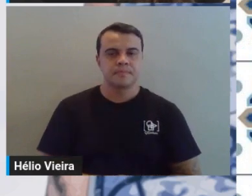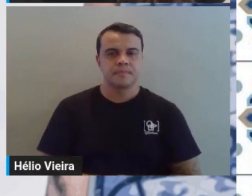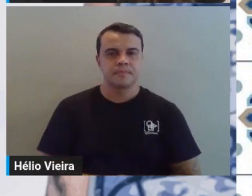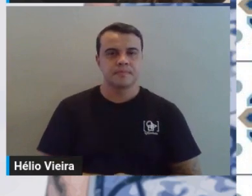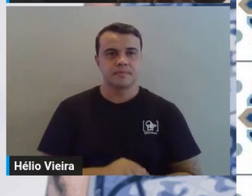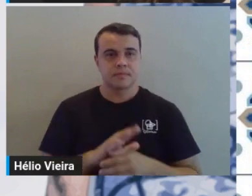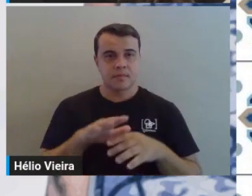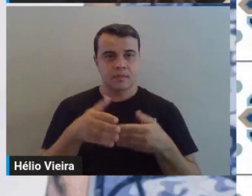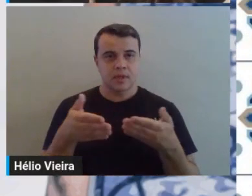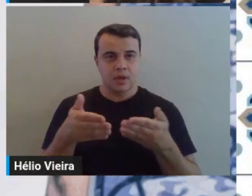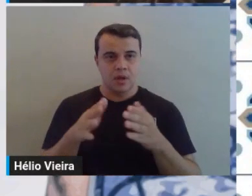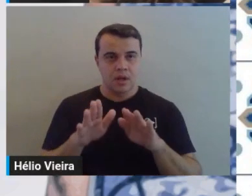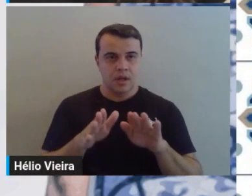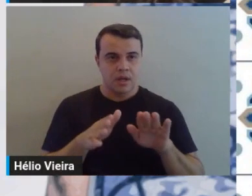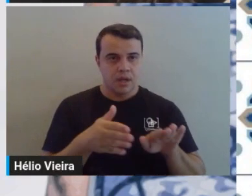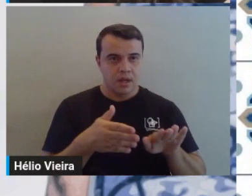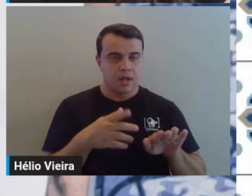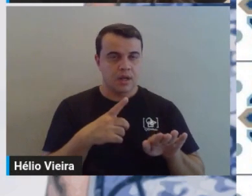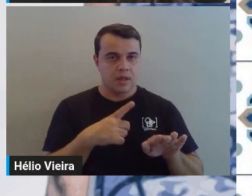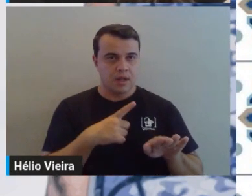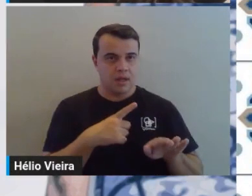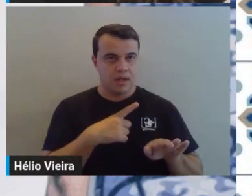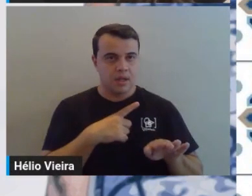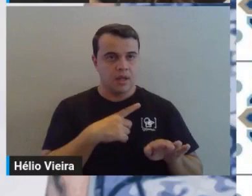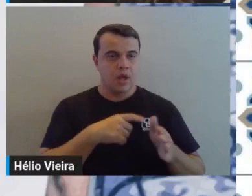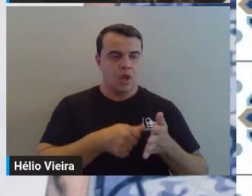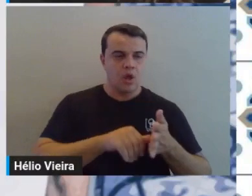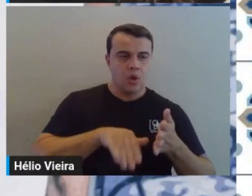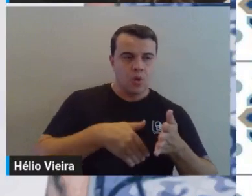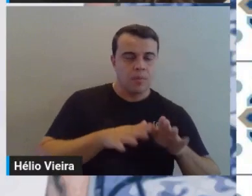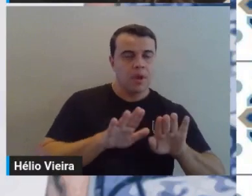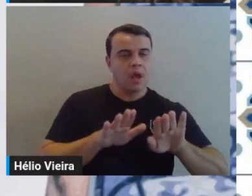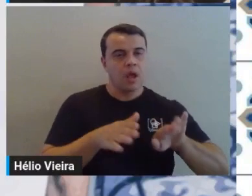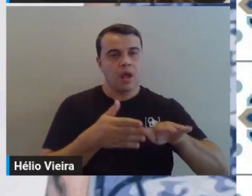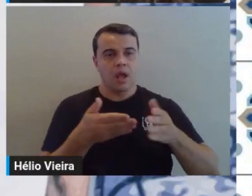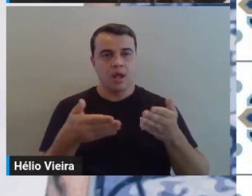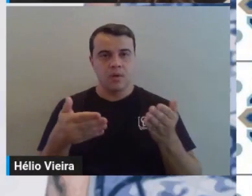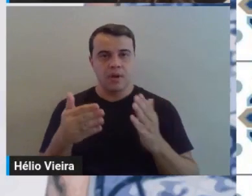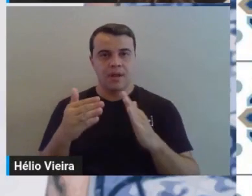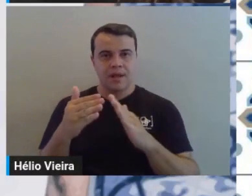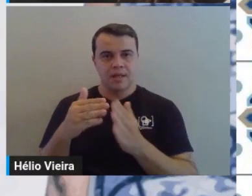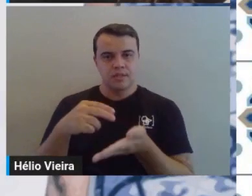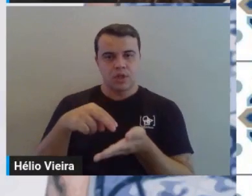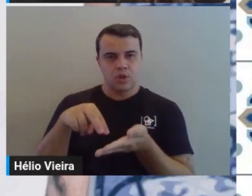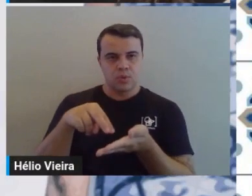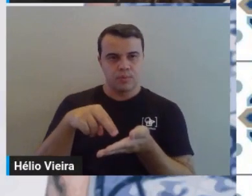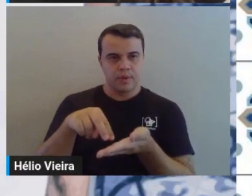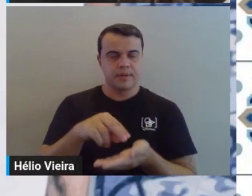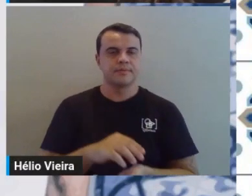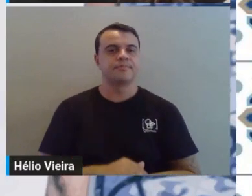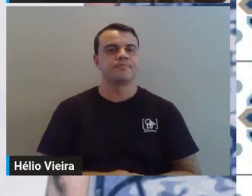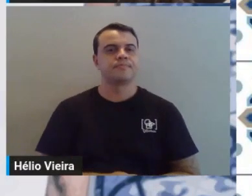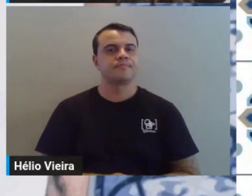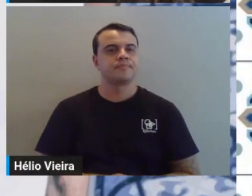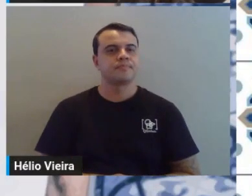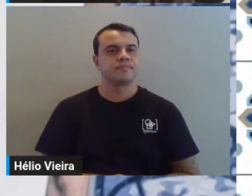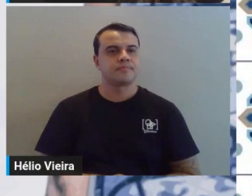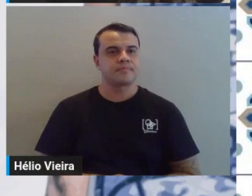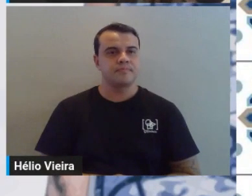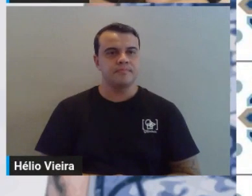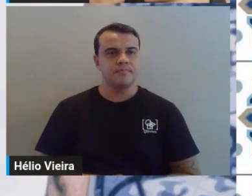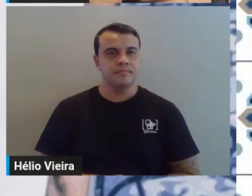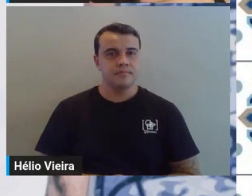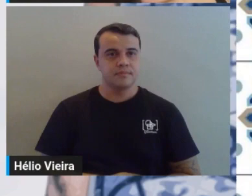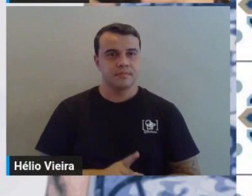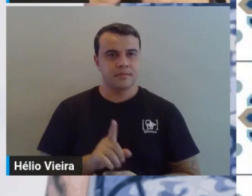Então, a gente já vai saindo do iate, indo para a casa do baile. A casa do baile, ela